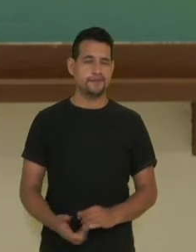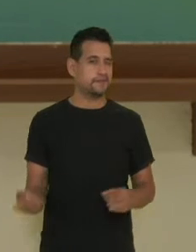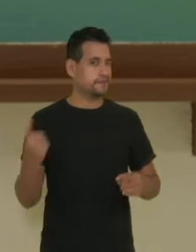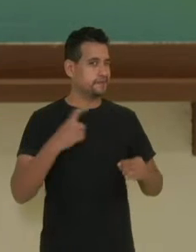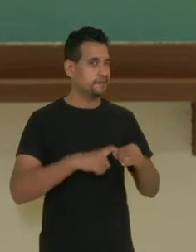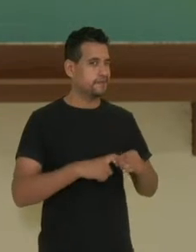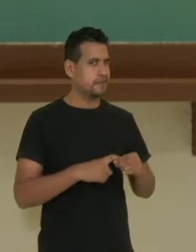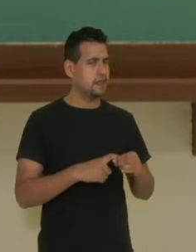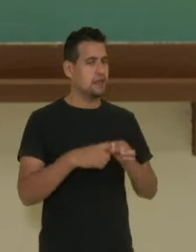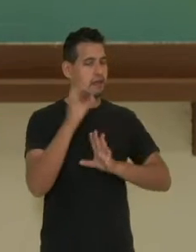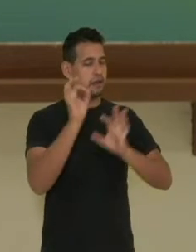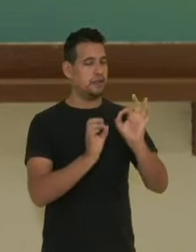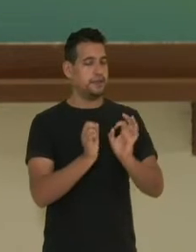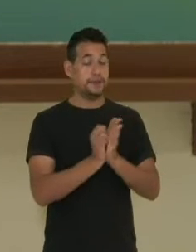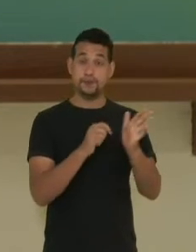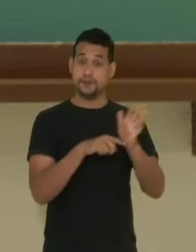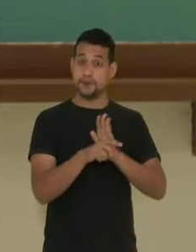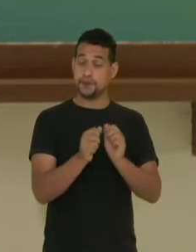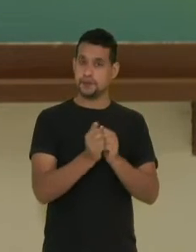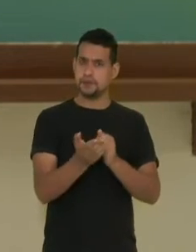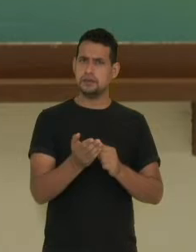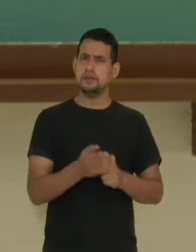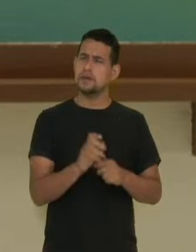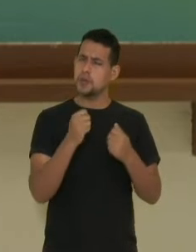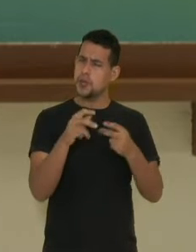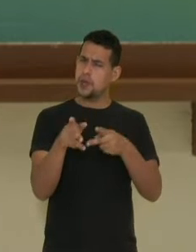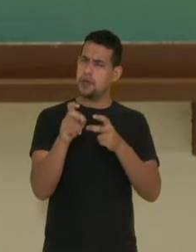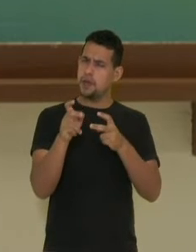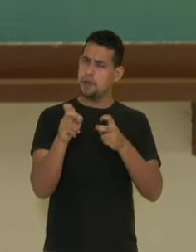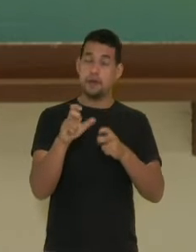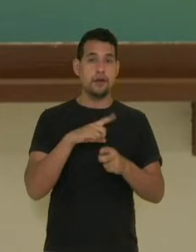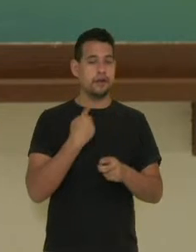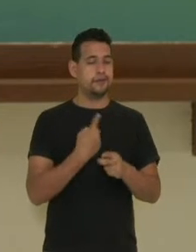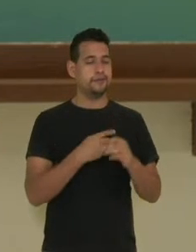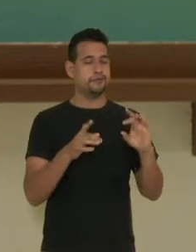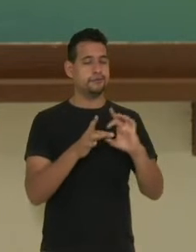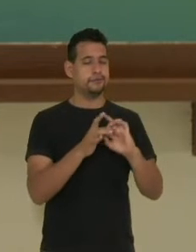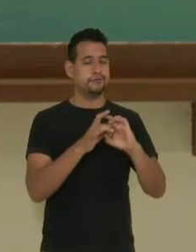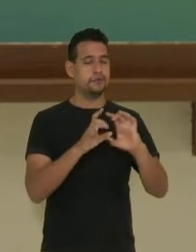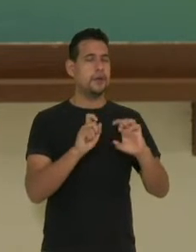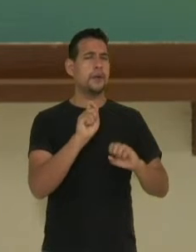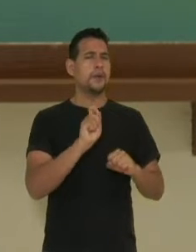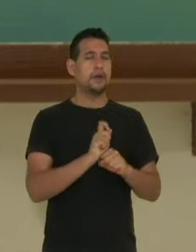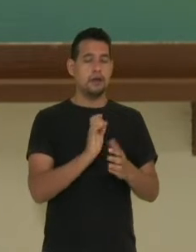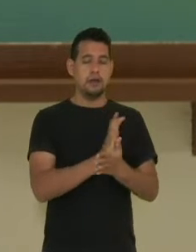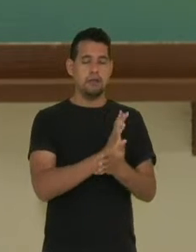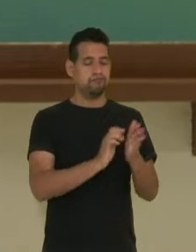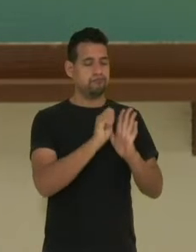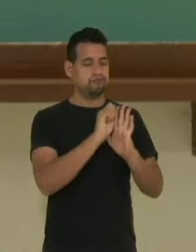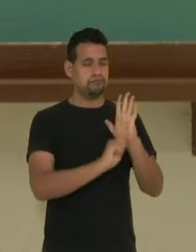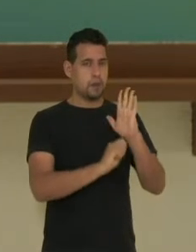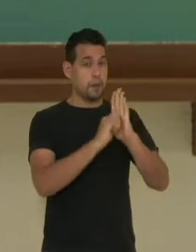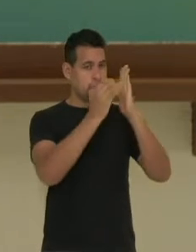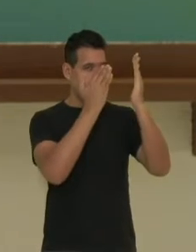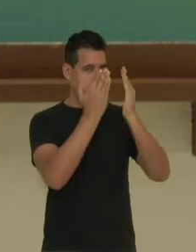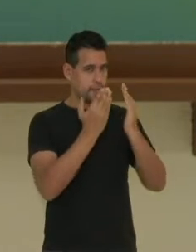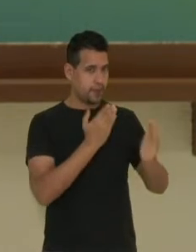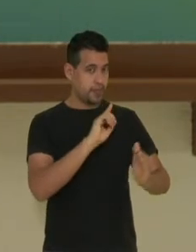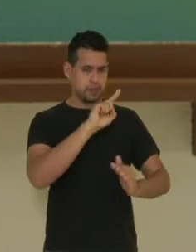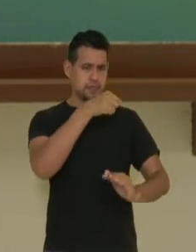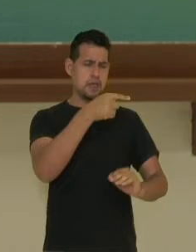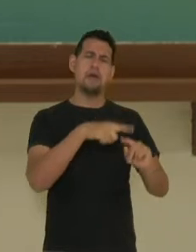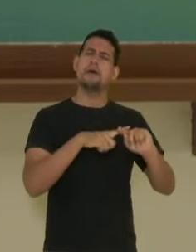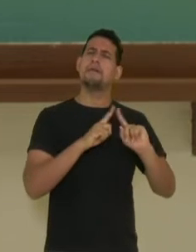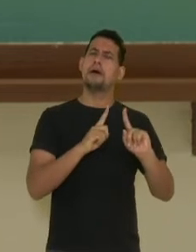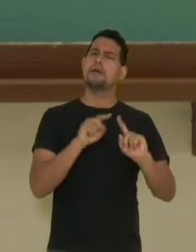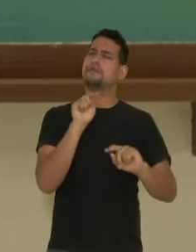Voltei, gabaritar contigo a questão. Você observou que a gente deixou na tela os fragmentos do texto para serem analisados. Com